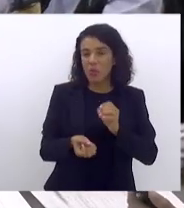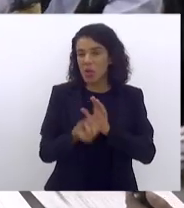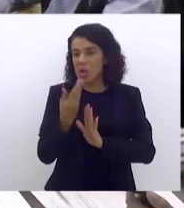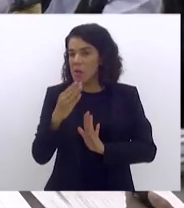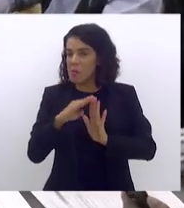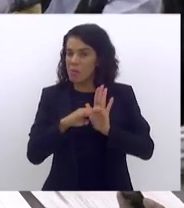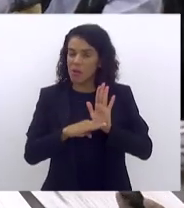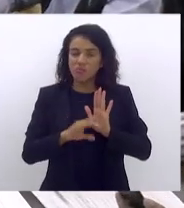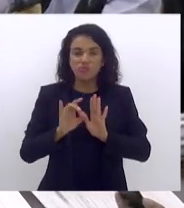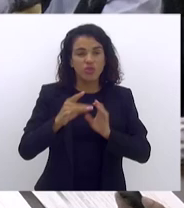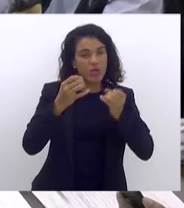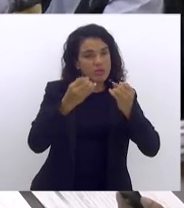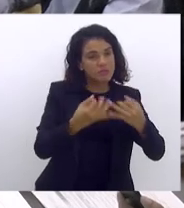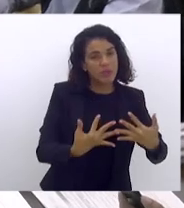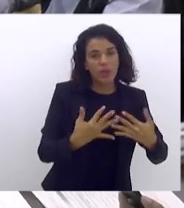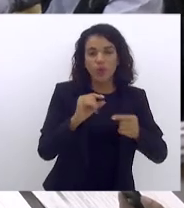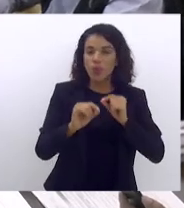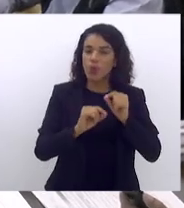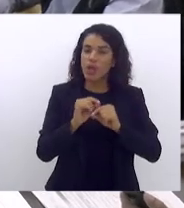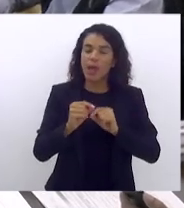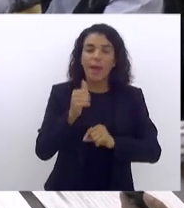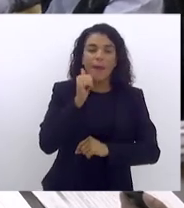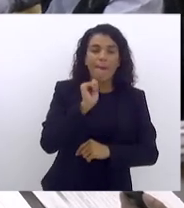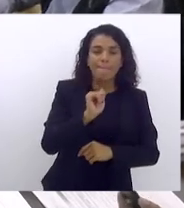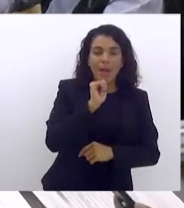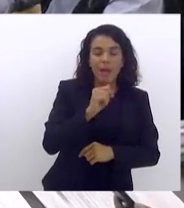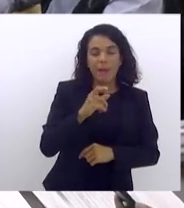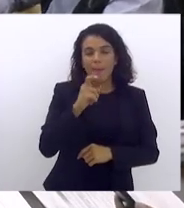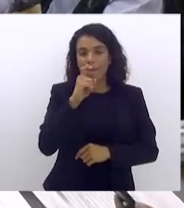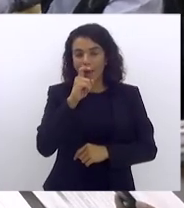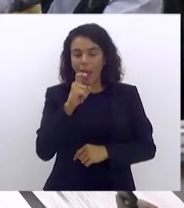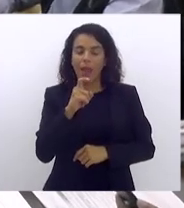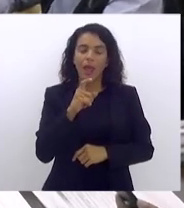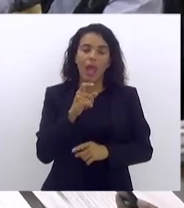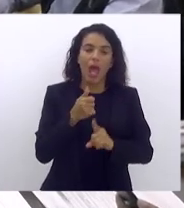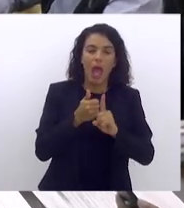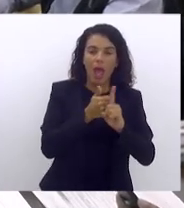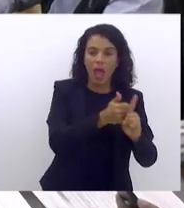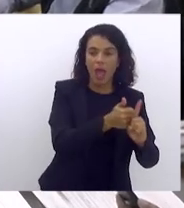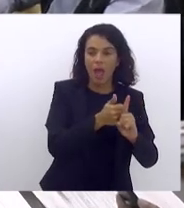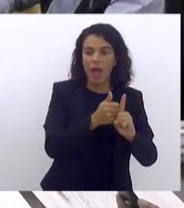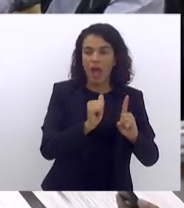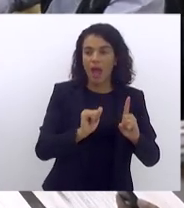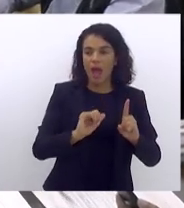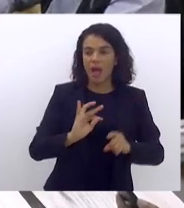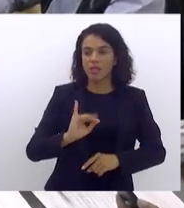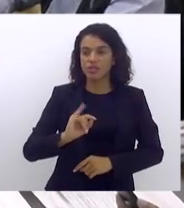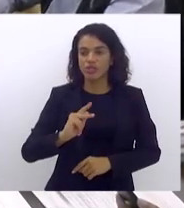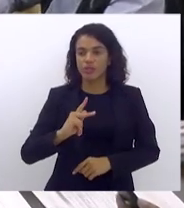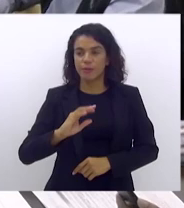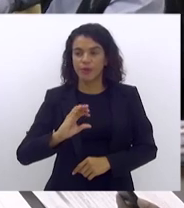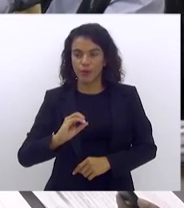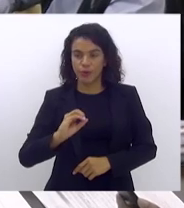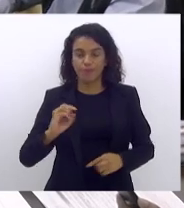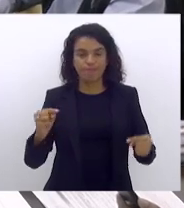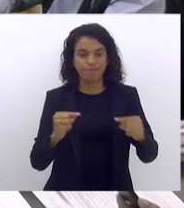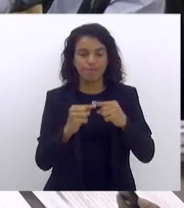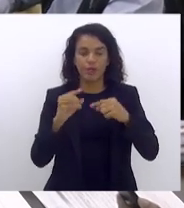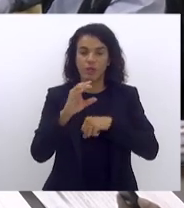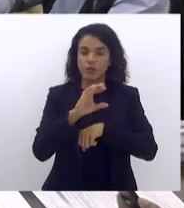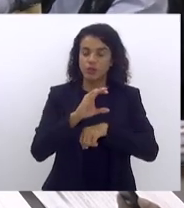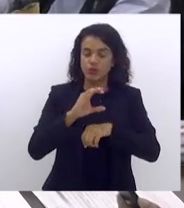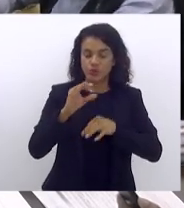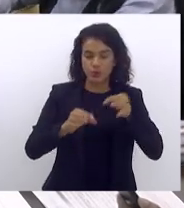Não cria. Só está explicando o que é a maternidade atípica. Então eu vou retificar meu parecer, para dar o parecer pela juridicidade,